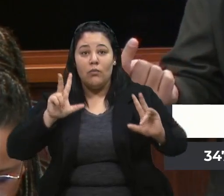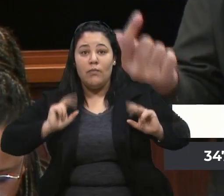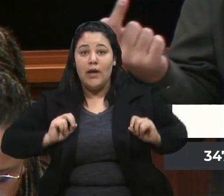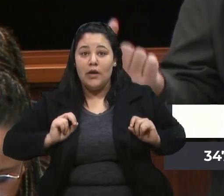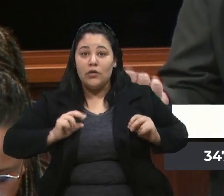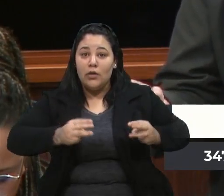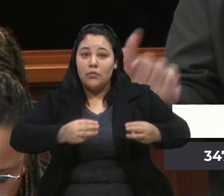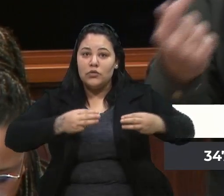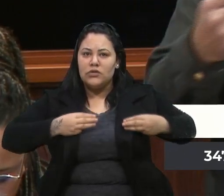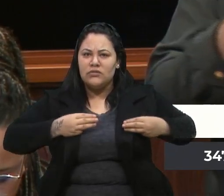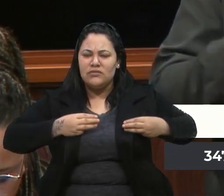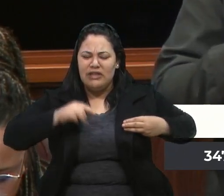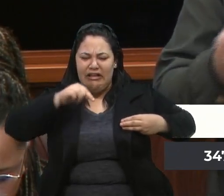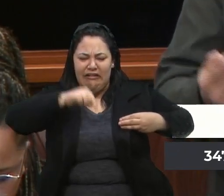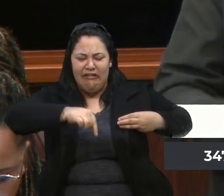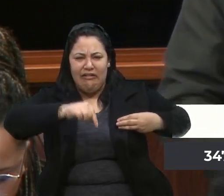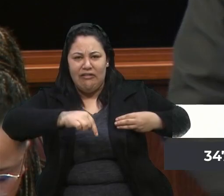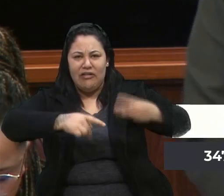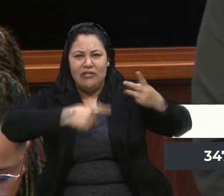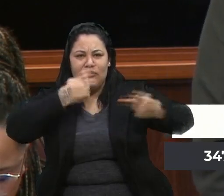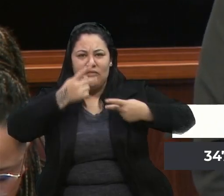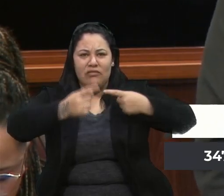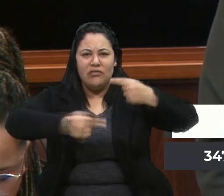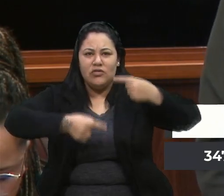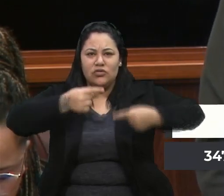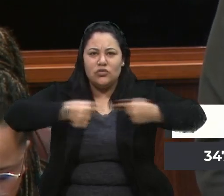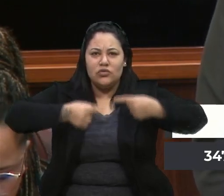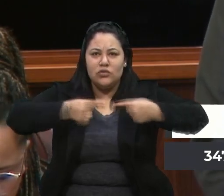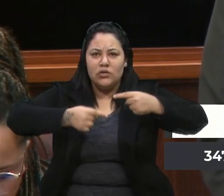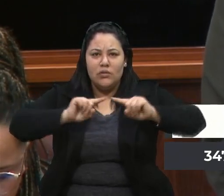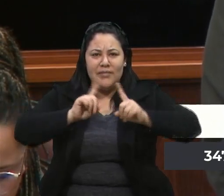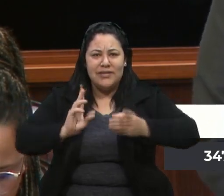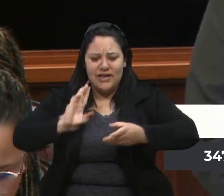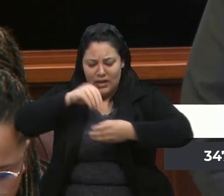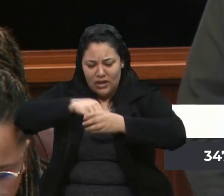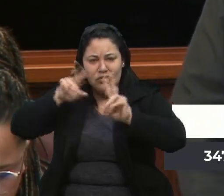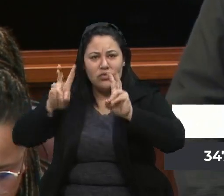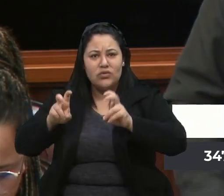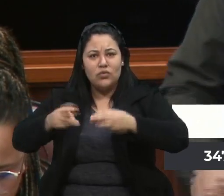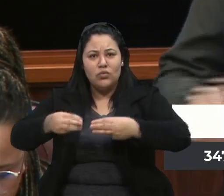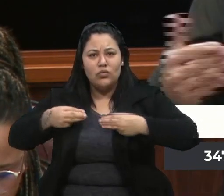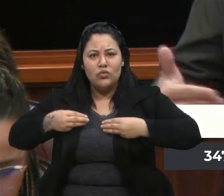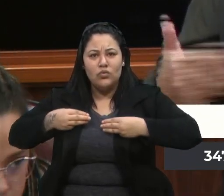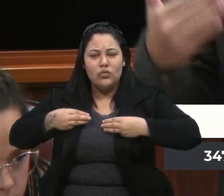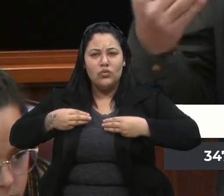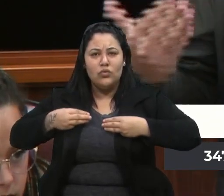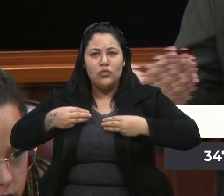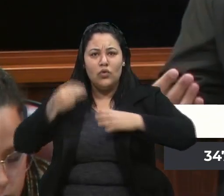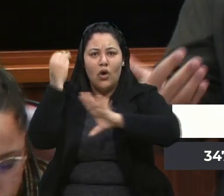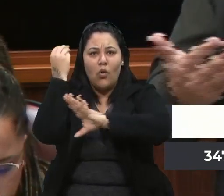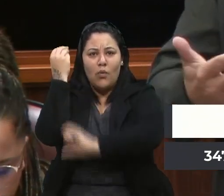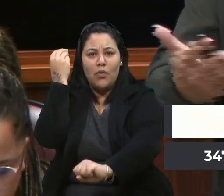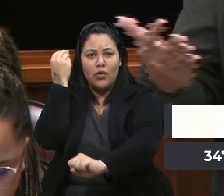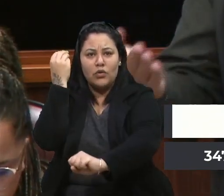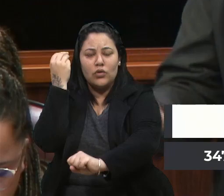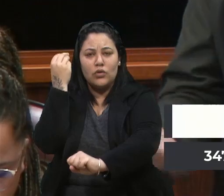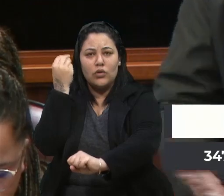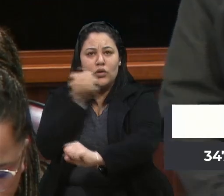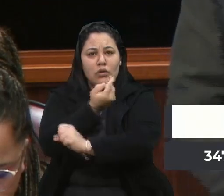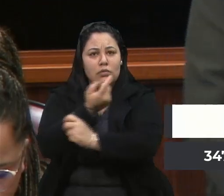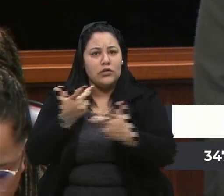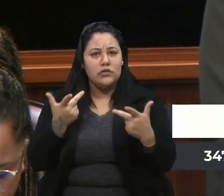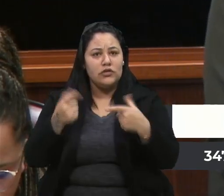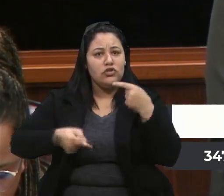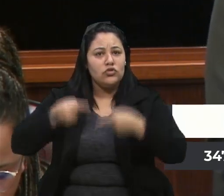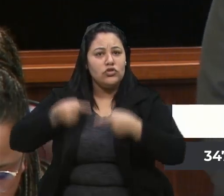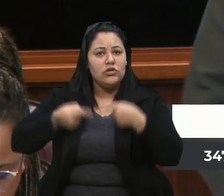colegas aqui levantaram, que não era o tema, mas isso está posto na moção, o tema do aborto, que é uma das questões que estão sendo